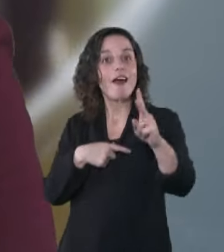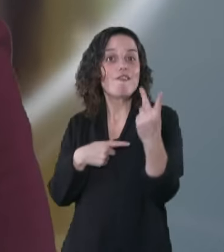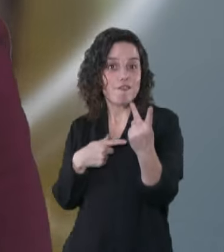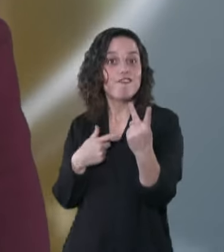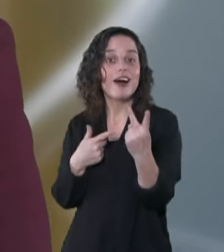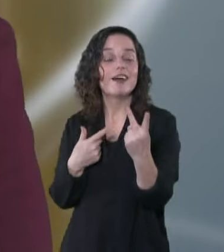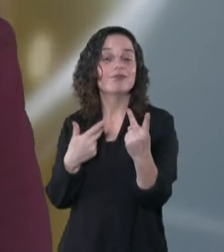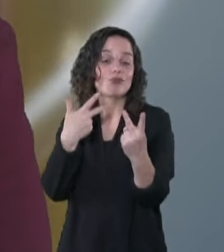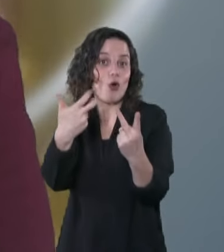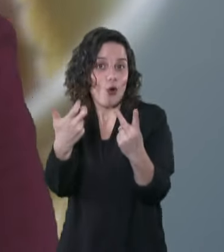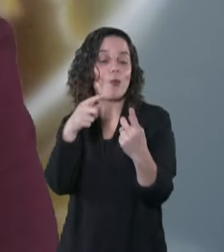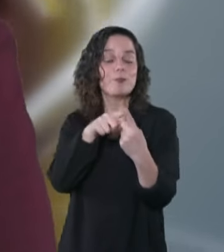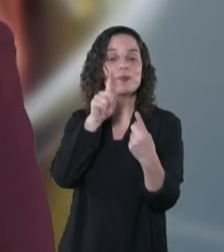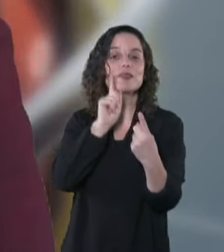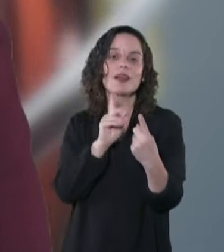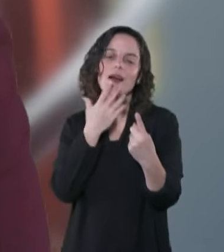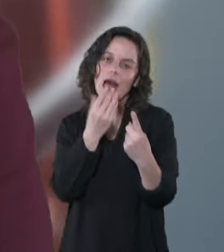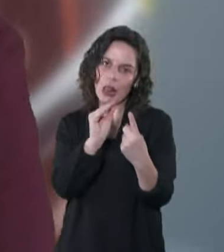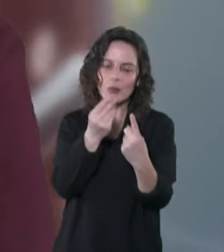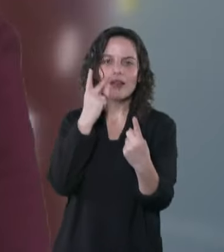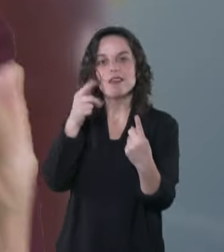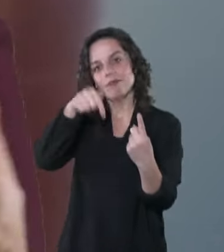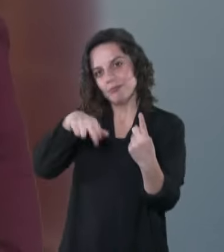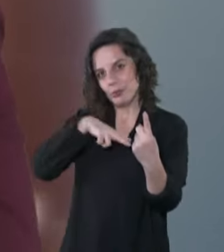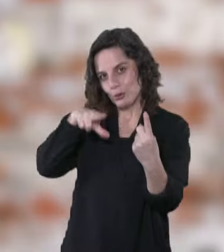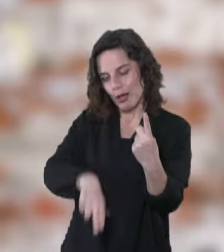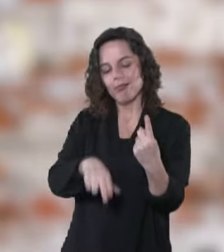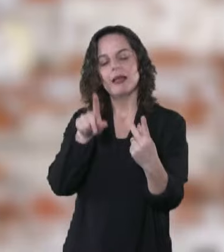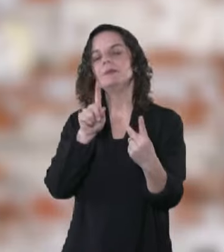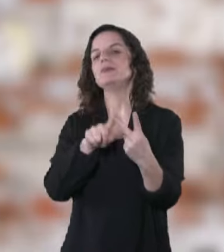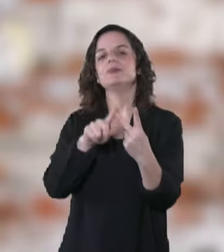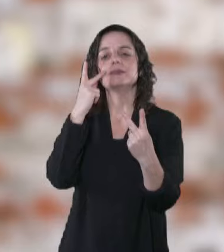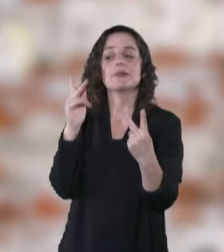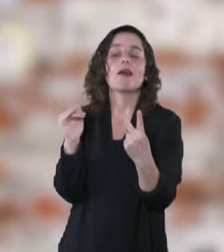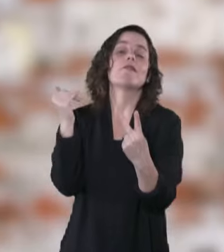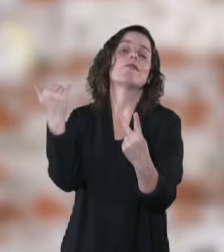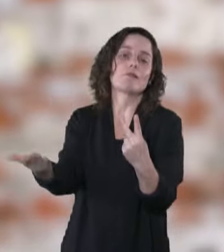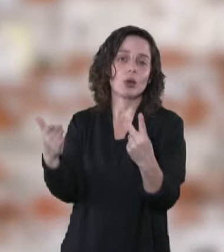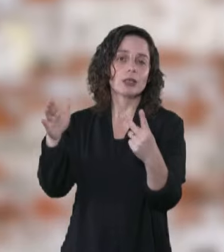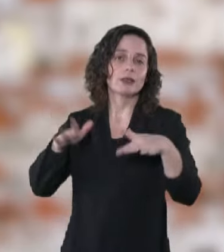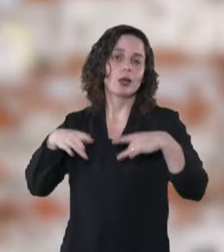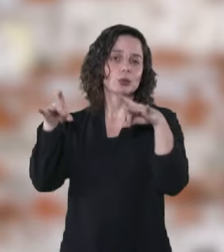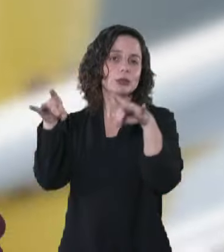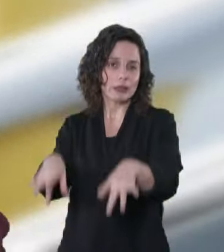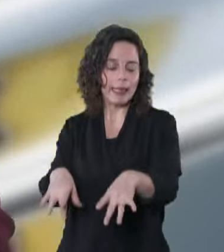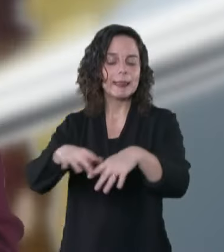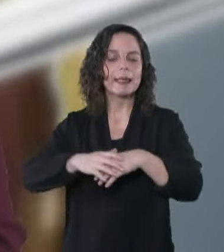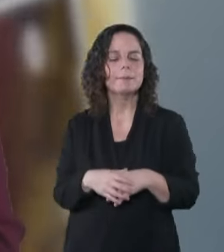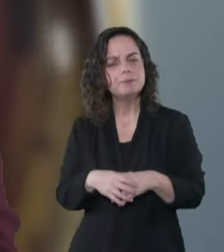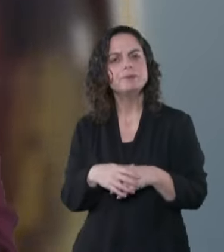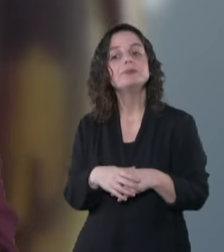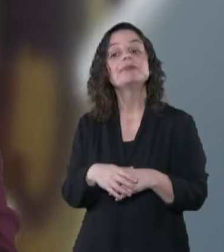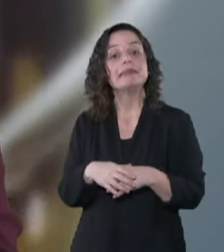ouvimos, tanto de uma aluna que vive aqui em Portugal, como outra que vive lá fora, na Austrália, que elas